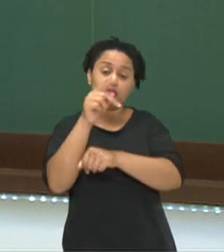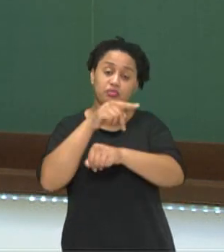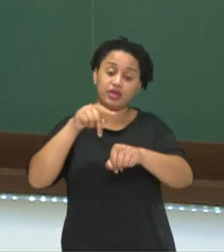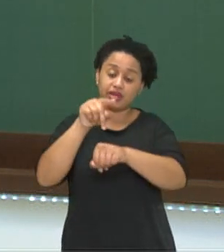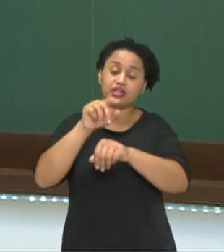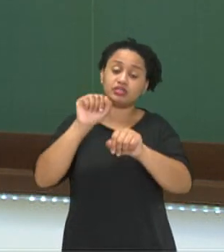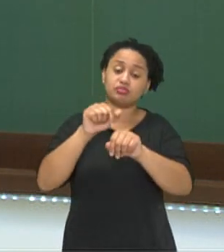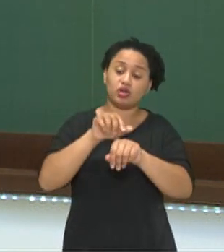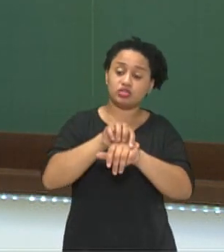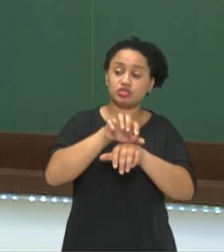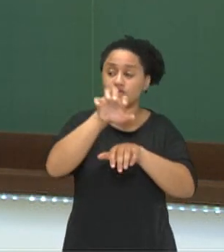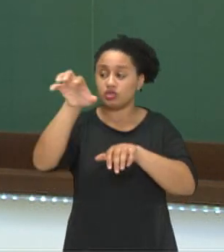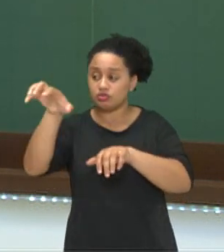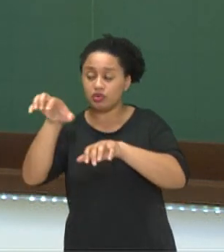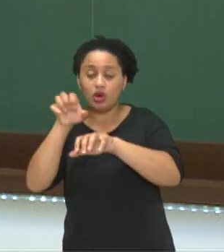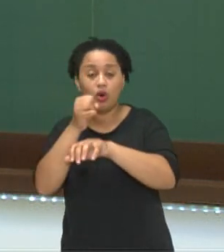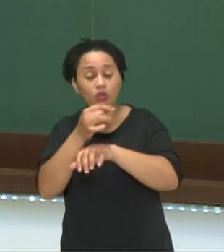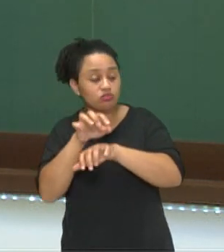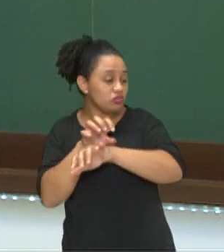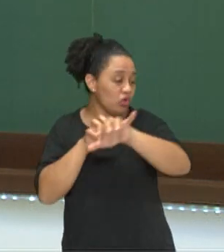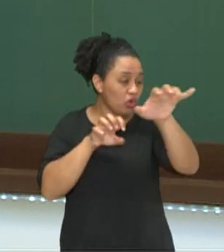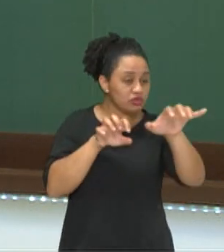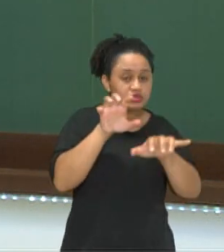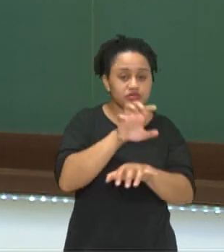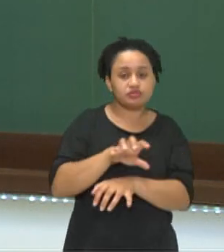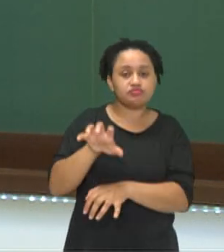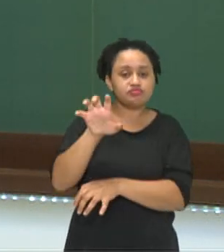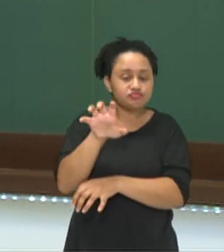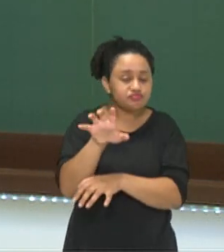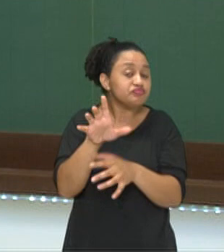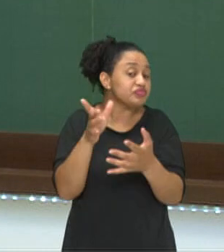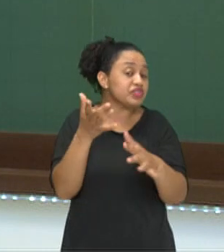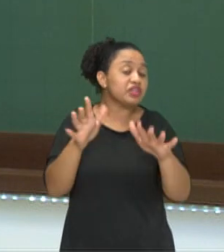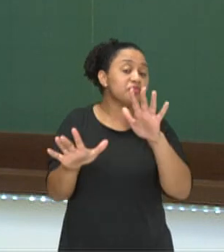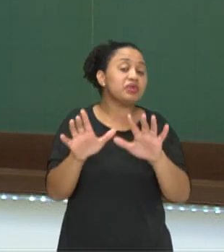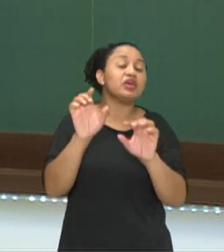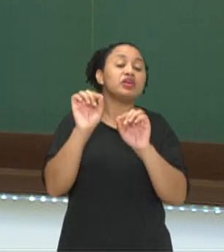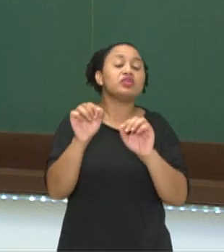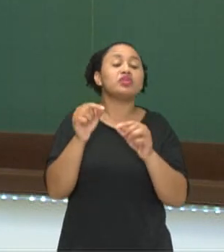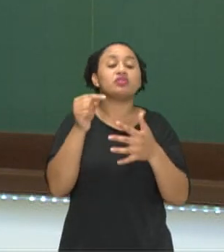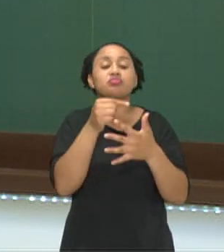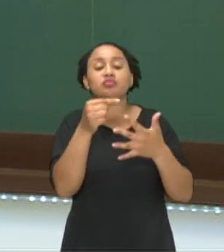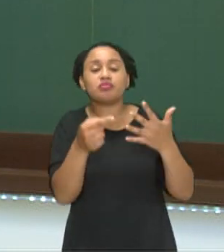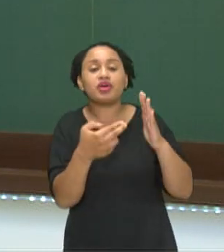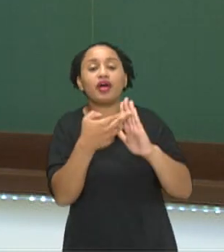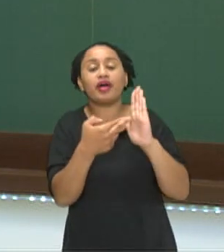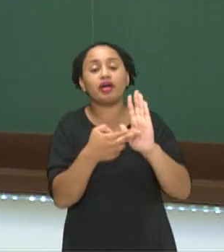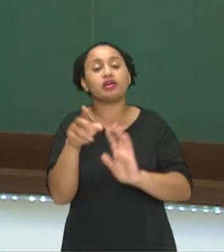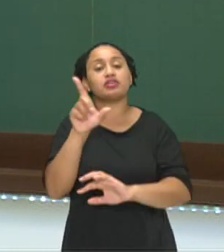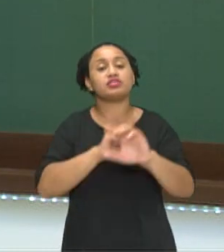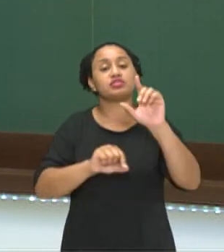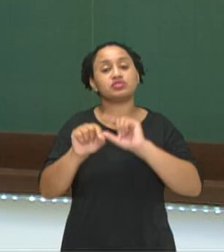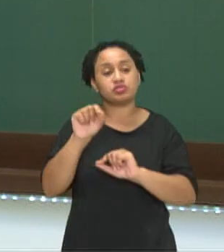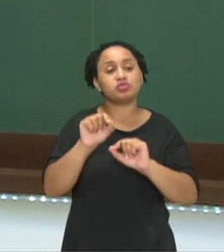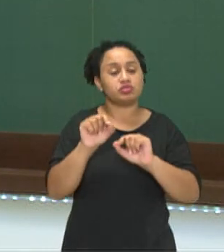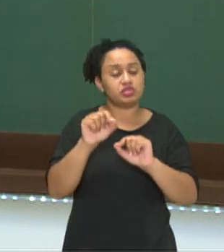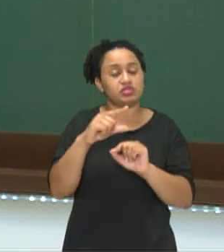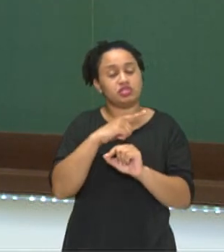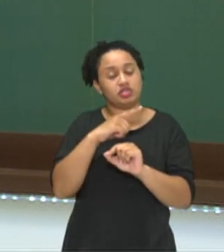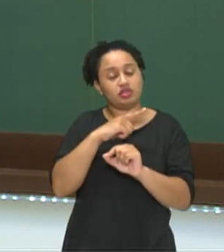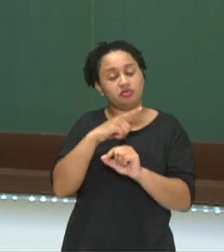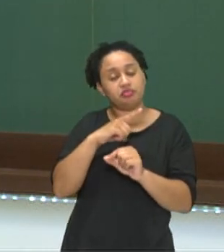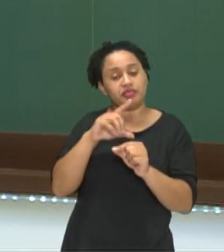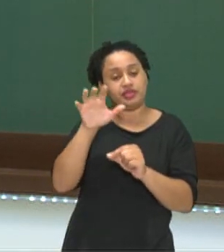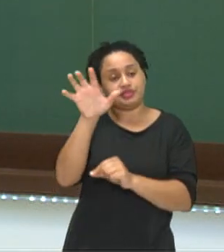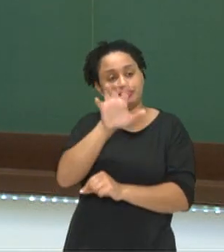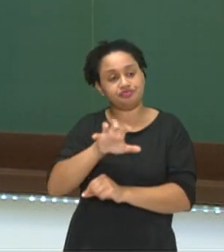ser inserido em uma ou em outra região, principalmente de acordo com o critério estabelecido, com o critério